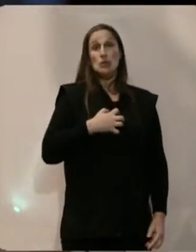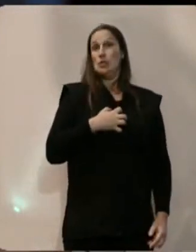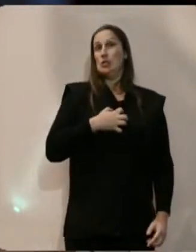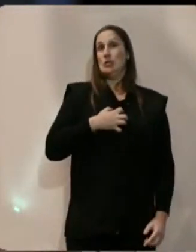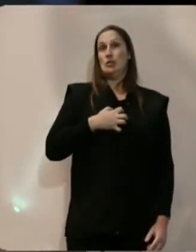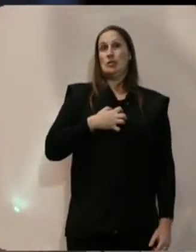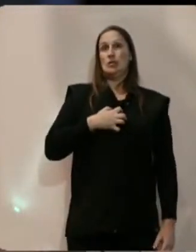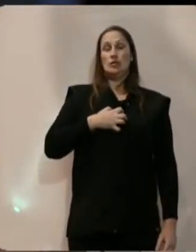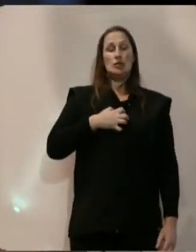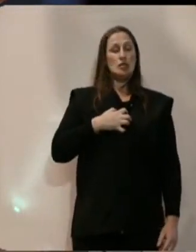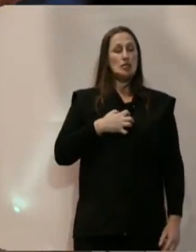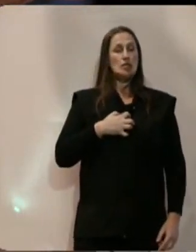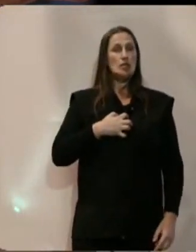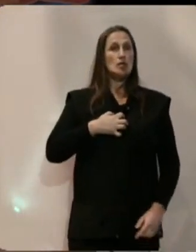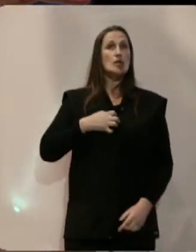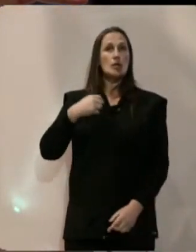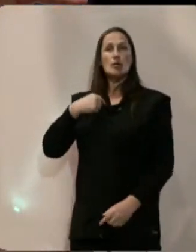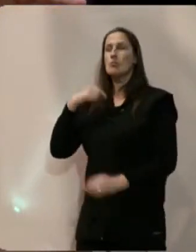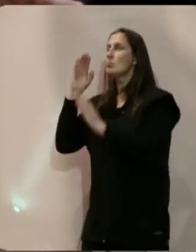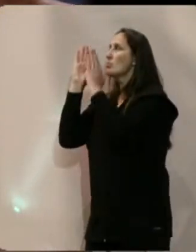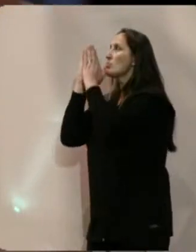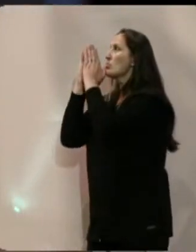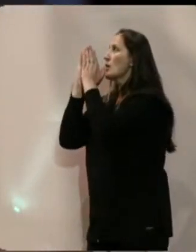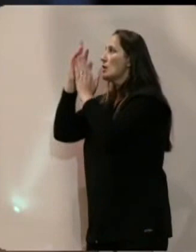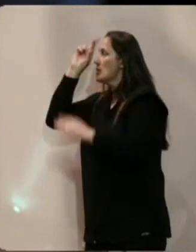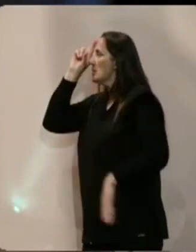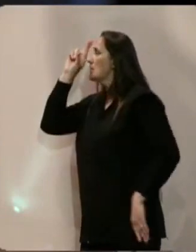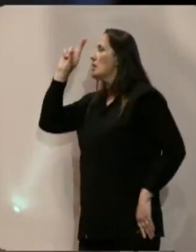E eu orei: Senhor,